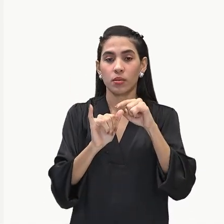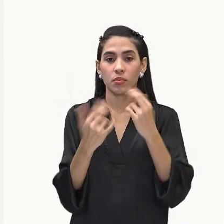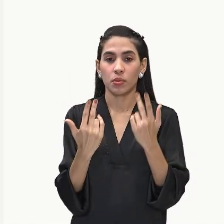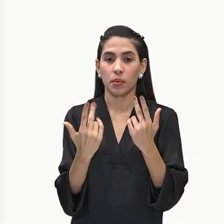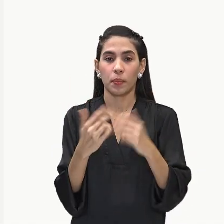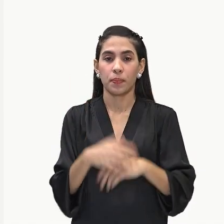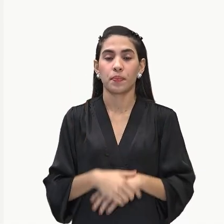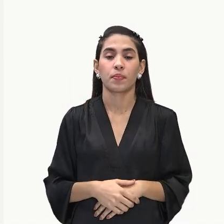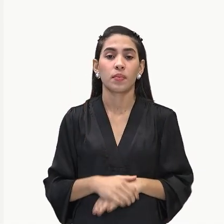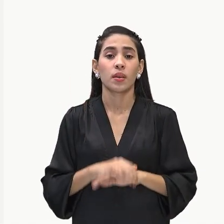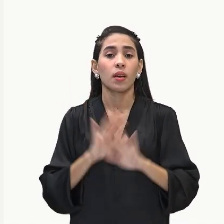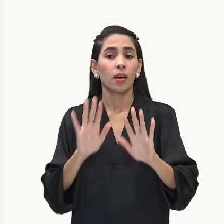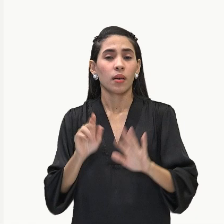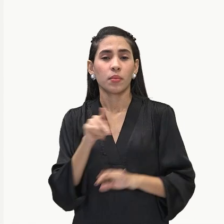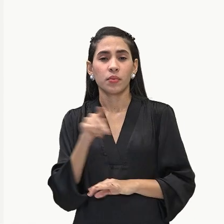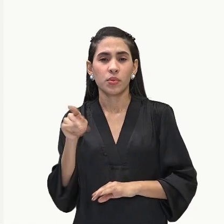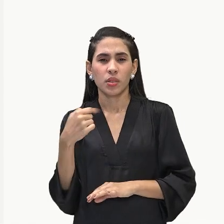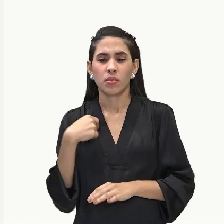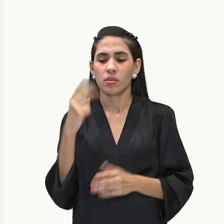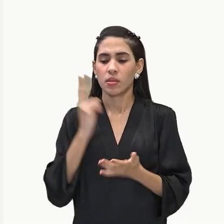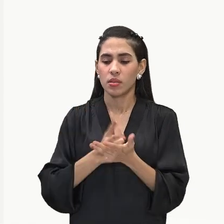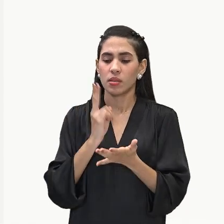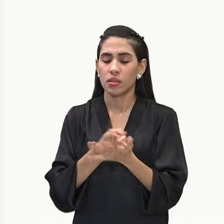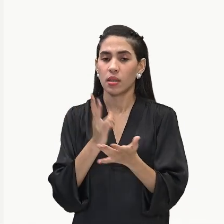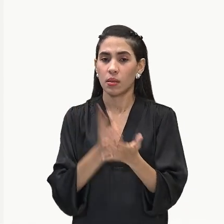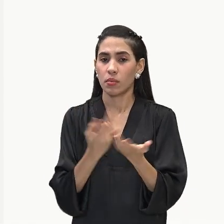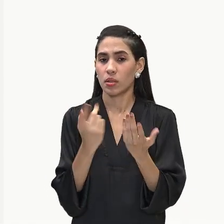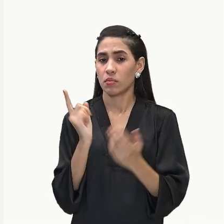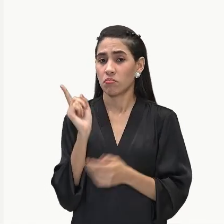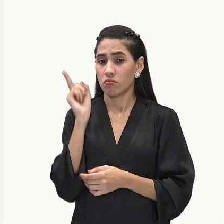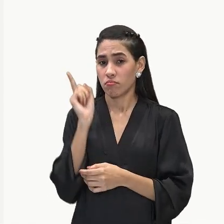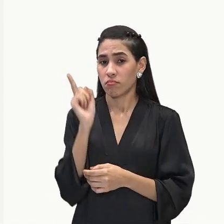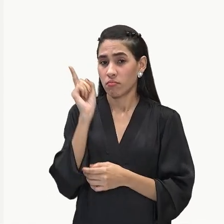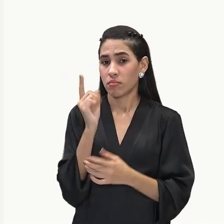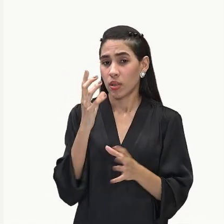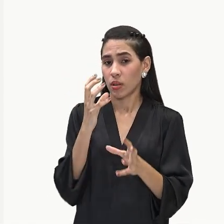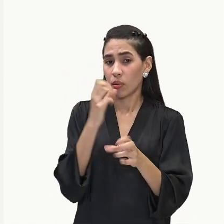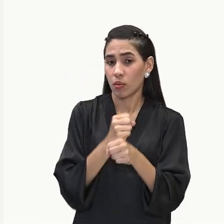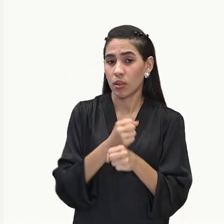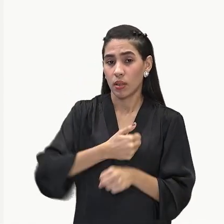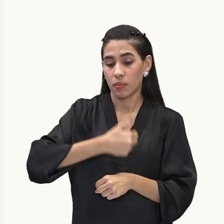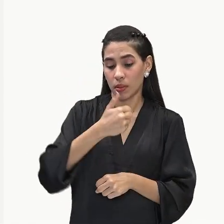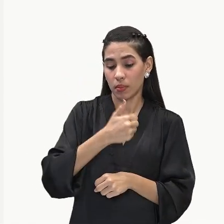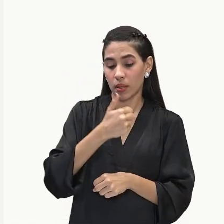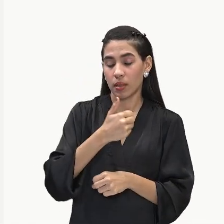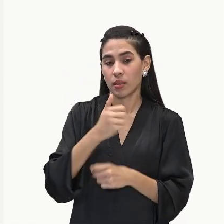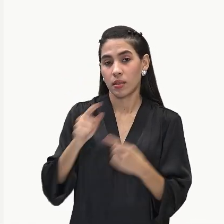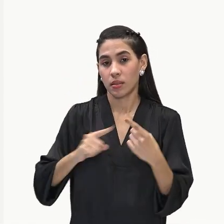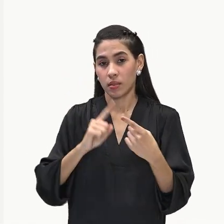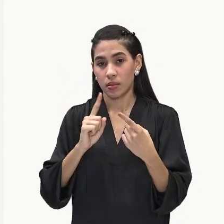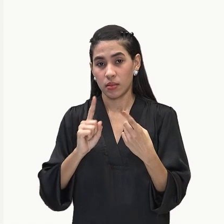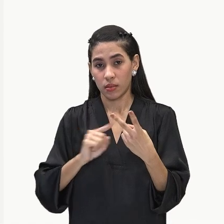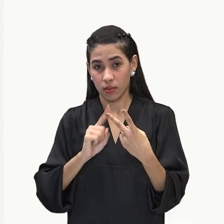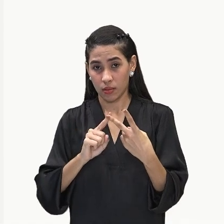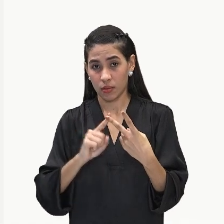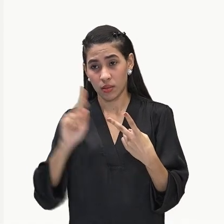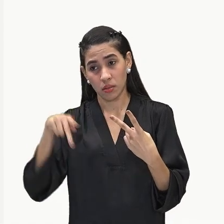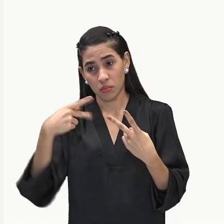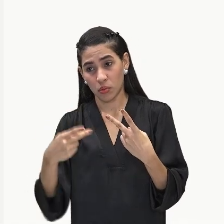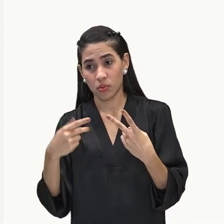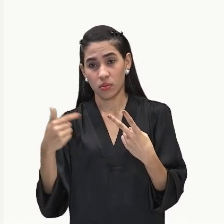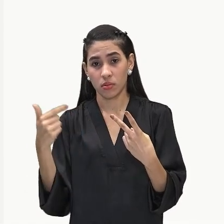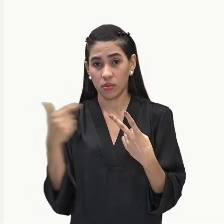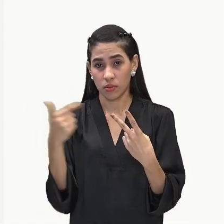mesmo. Professor, então eu tenho sempre que fazer esses dois modos, eu tenho sempre que calcular na primeira equação e depois